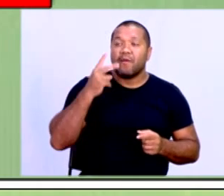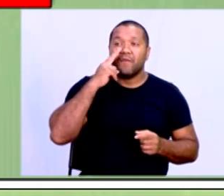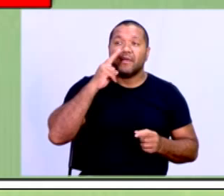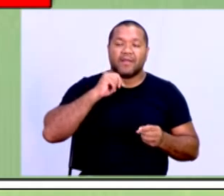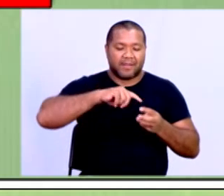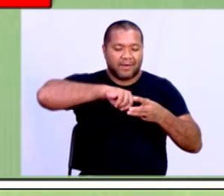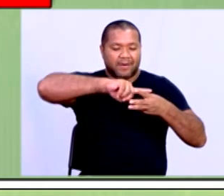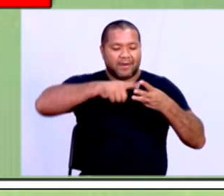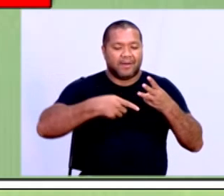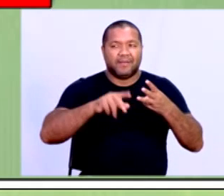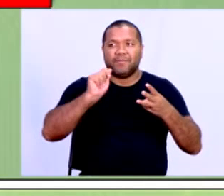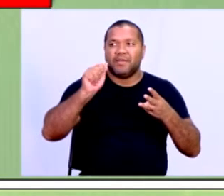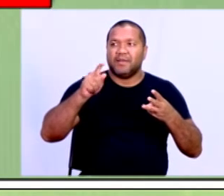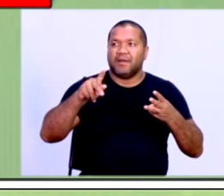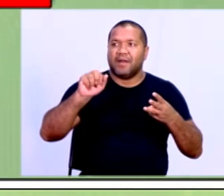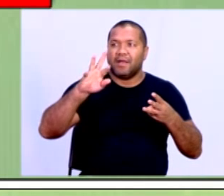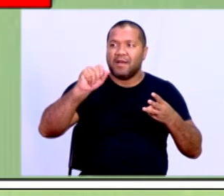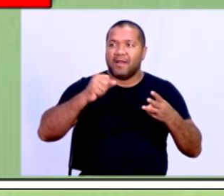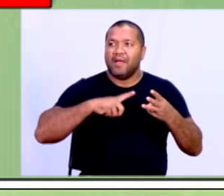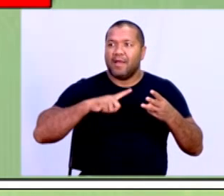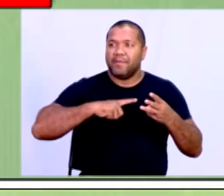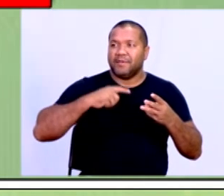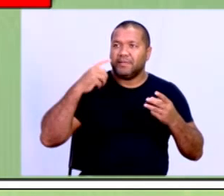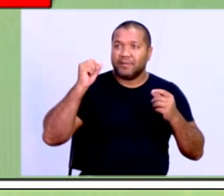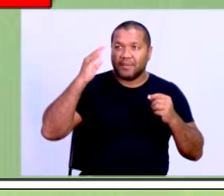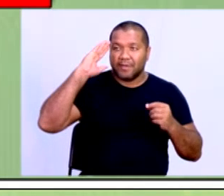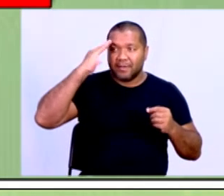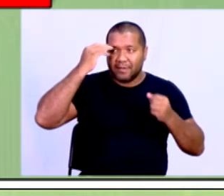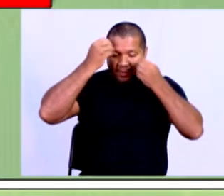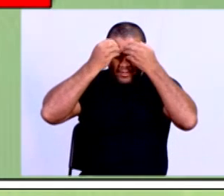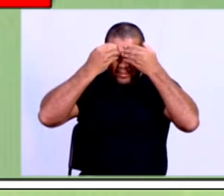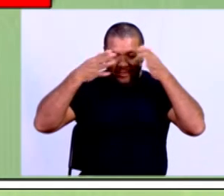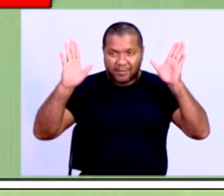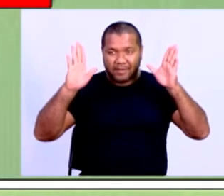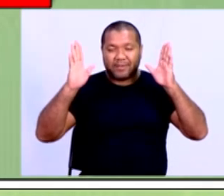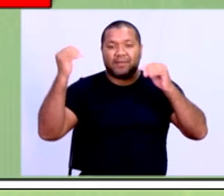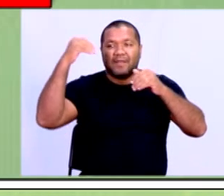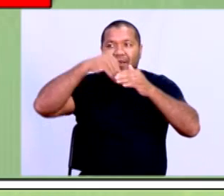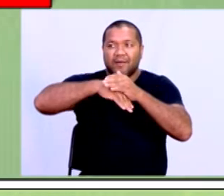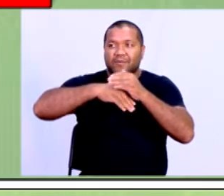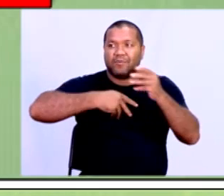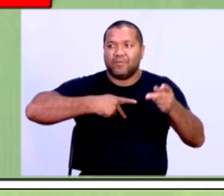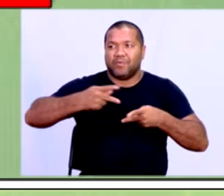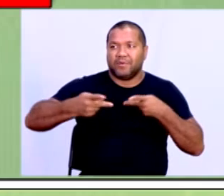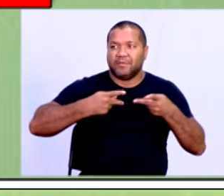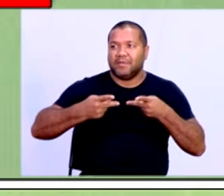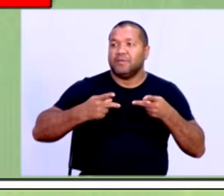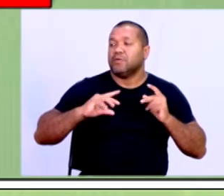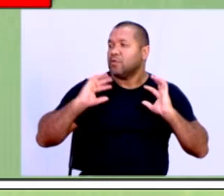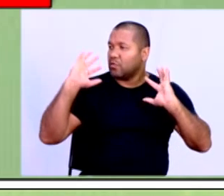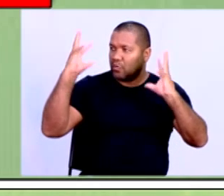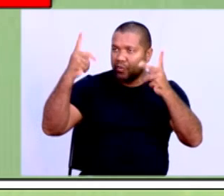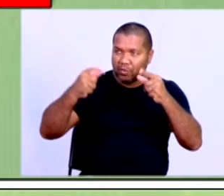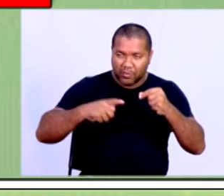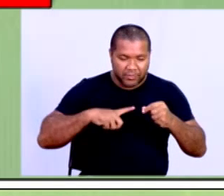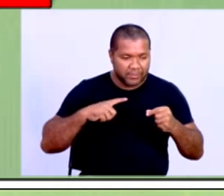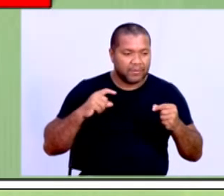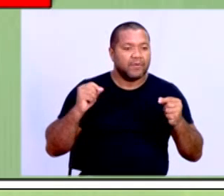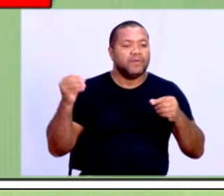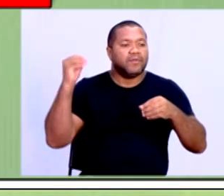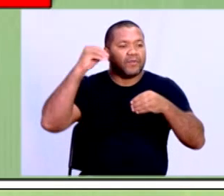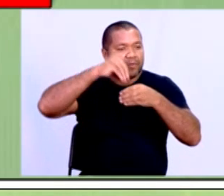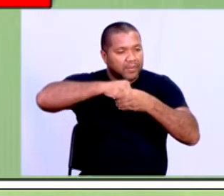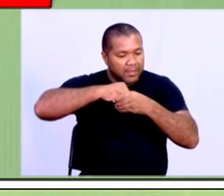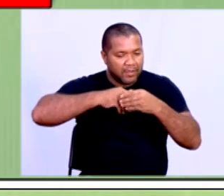pilares. A transparência nos processos, ou seja, todos fazem parte do processo, todos conseguem enxergá-lo.